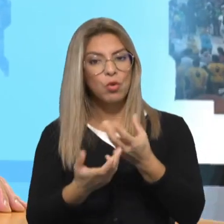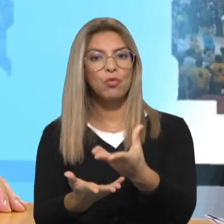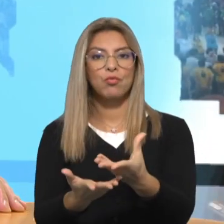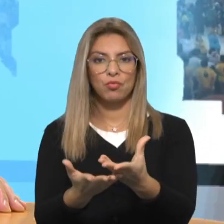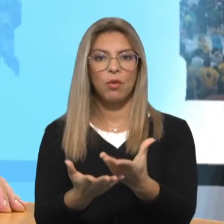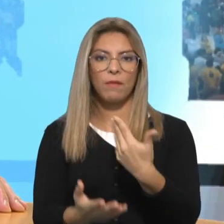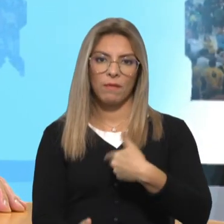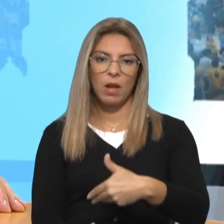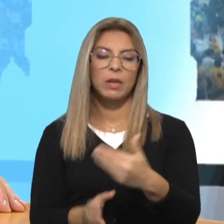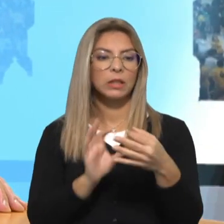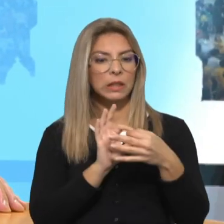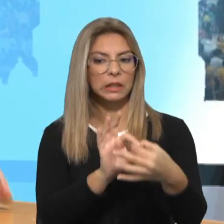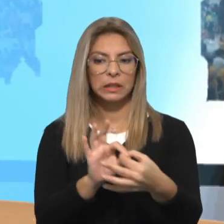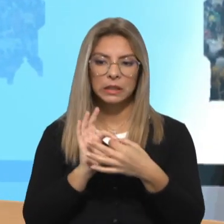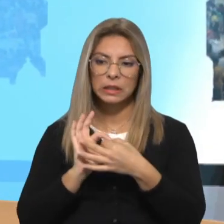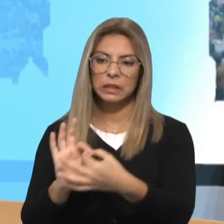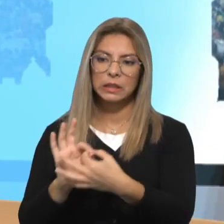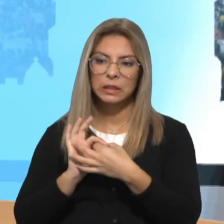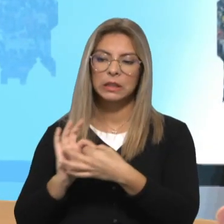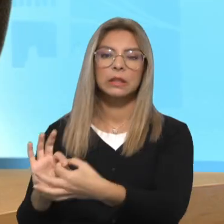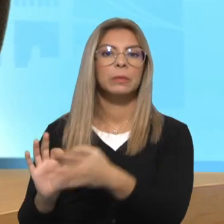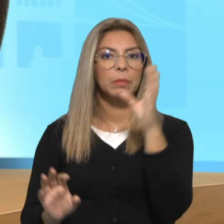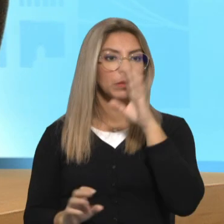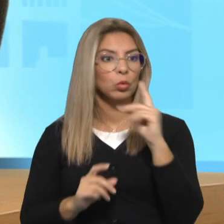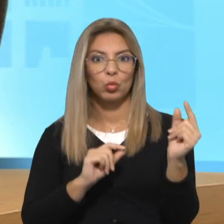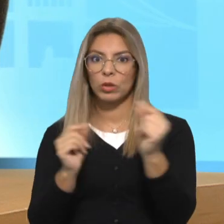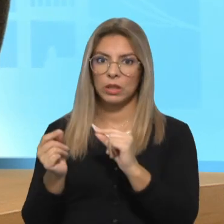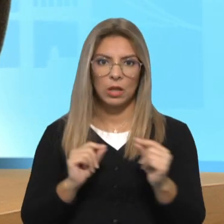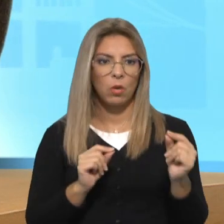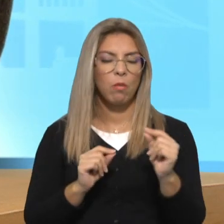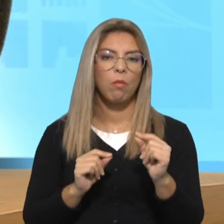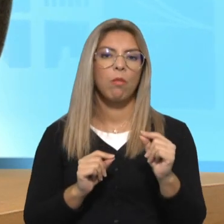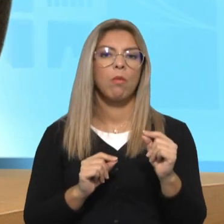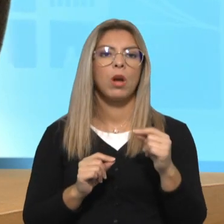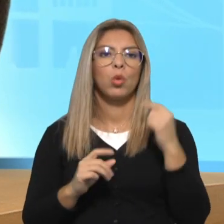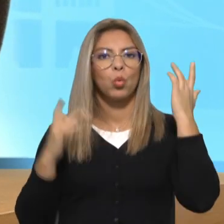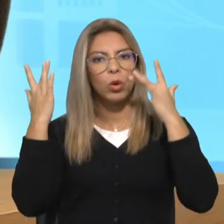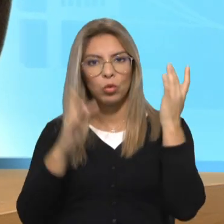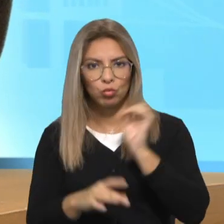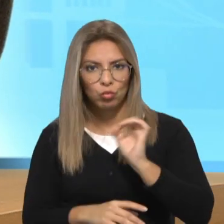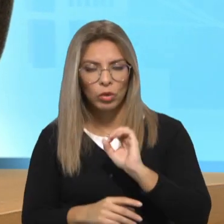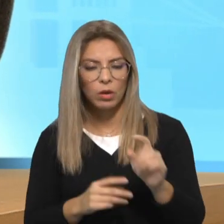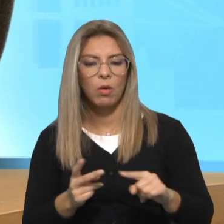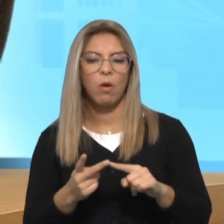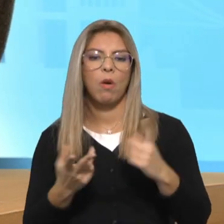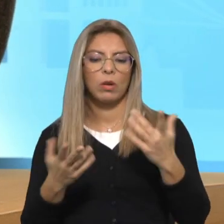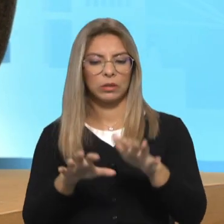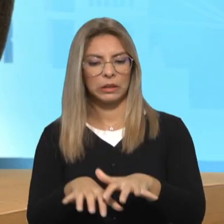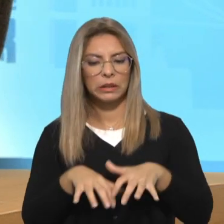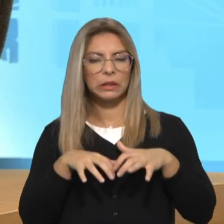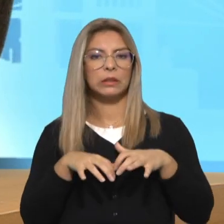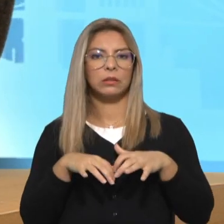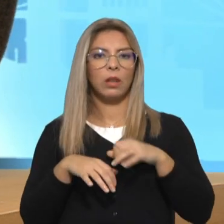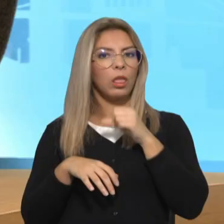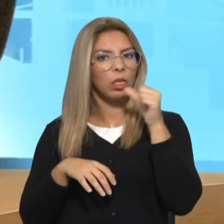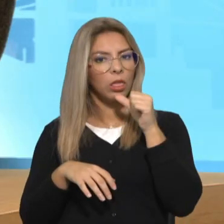estes relacionamentos, se de facto não for uma discussão teórica e estas mesas sinodais que temos